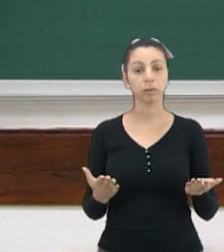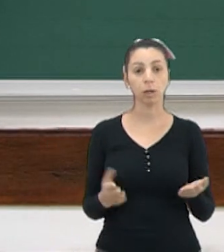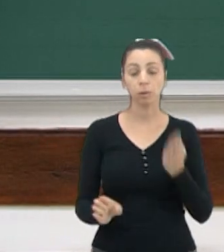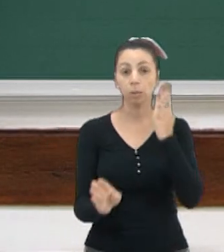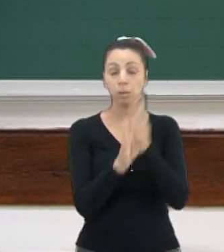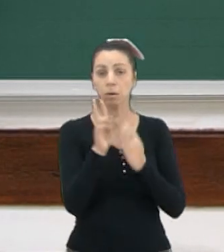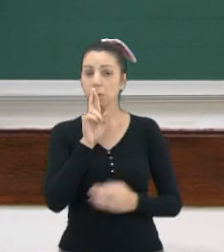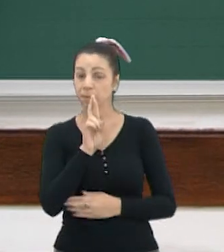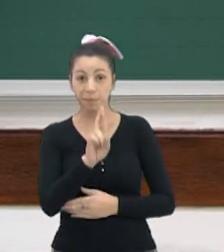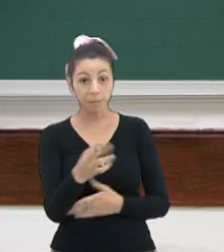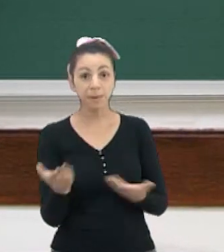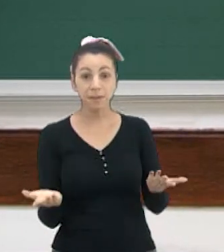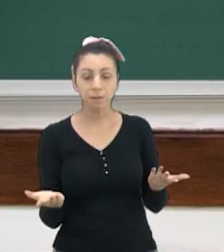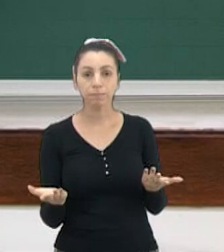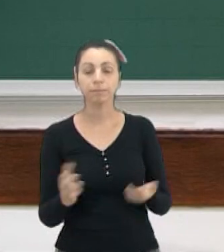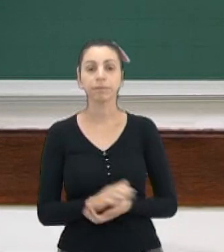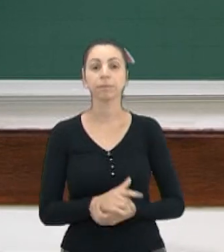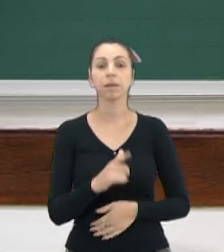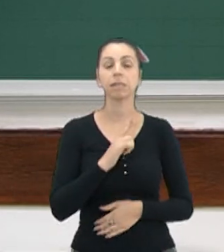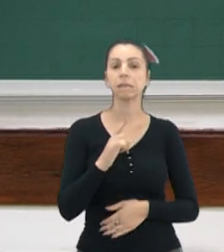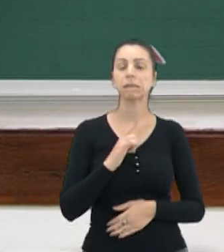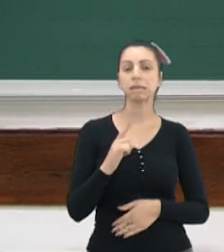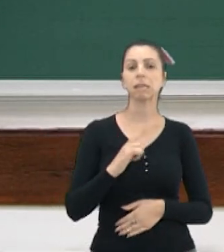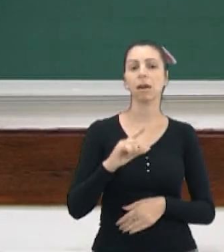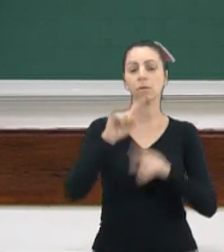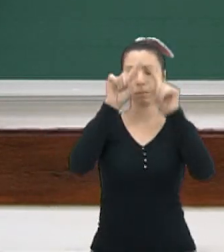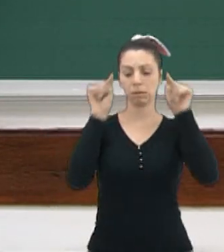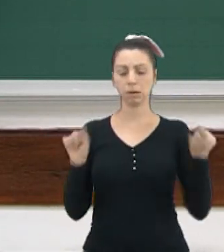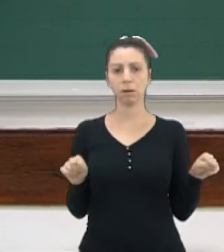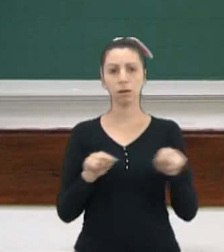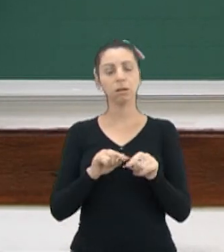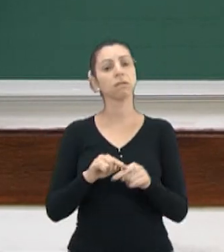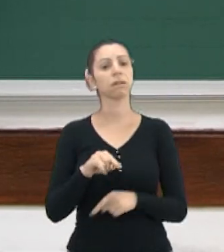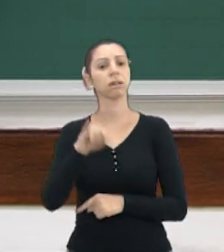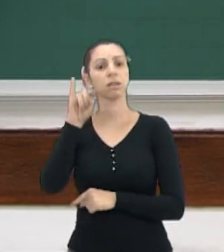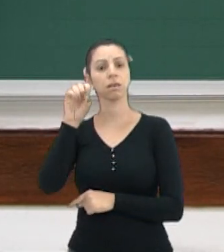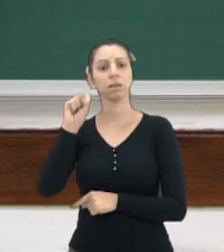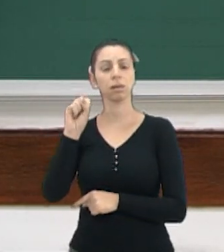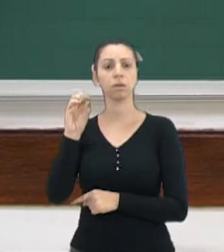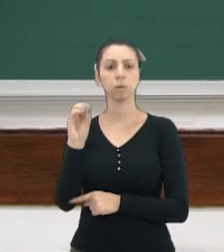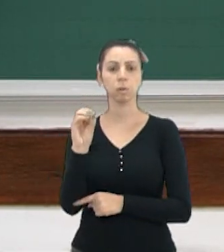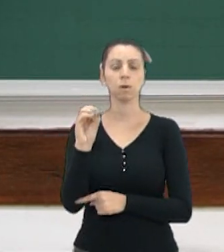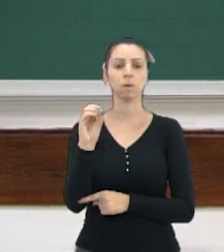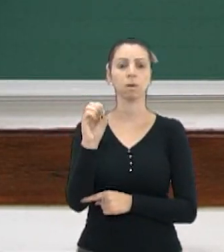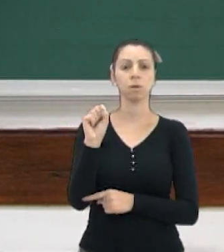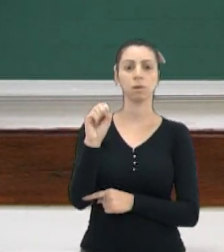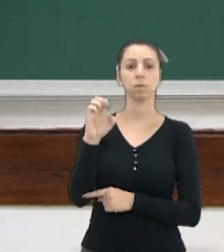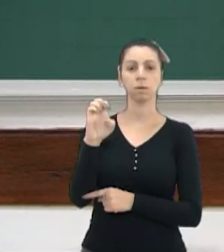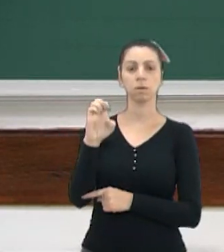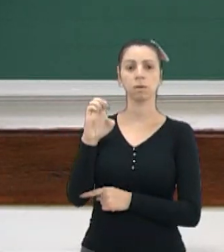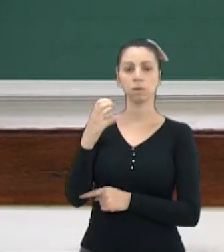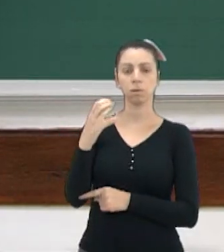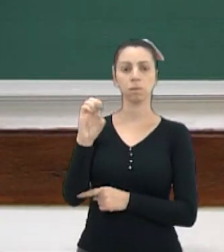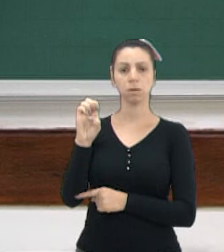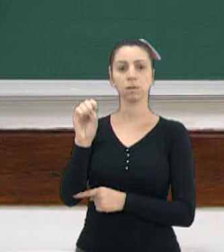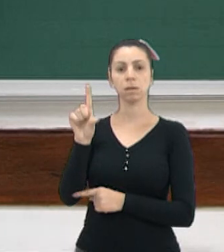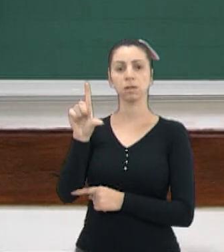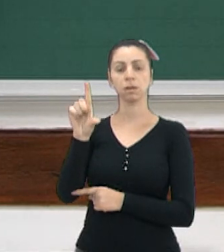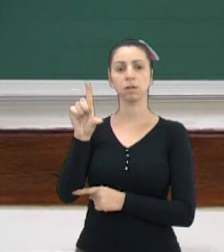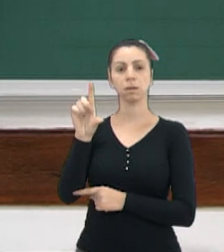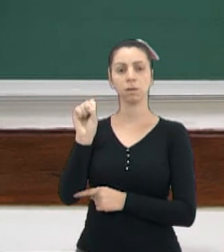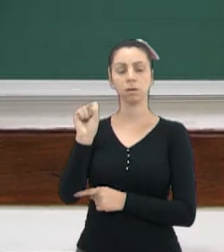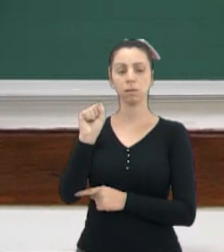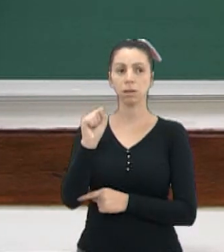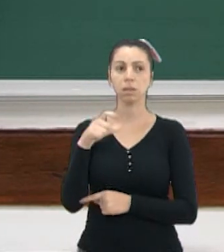chegamos em qual conclusão? Se é um triângulo isósceles, eu não preciso fazer muita conta, né? Eu já estou dizendo que o lado AB